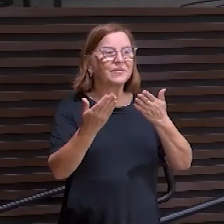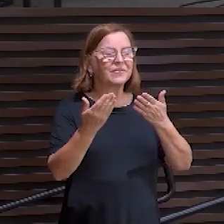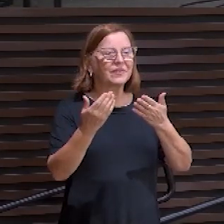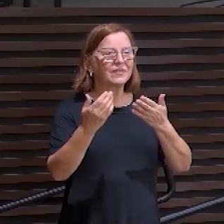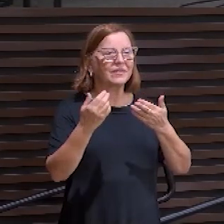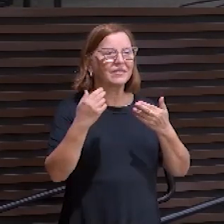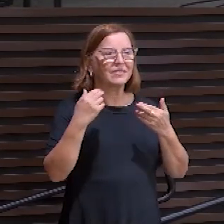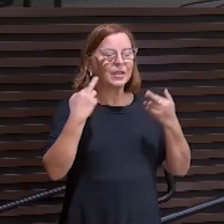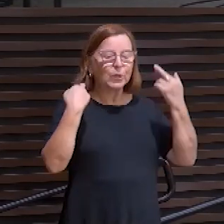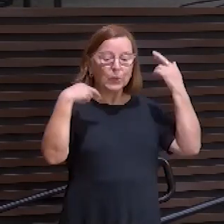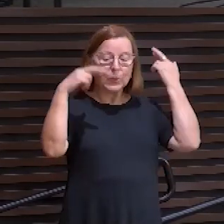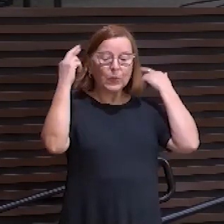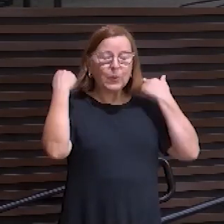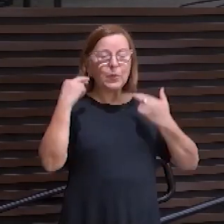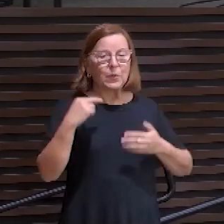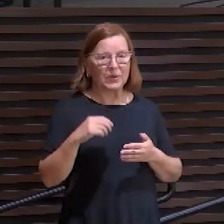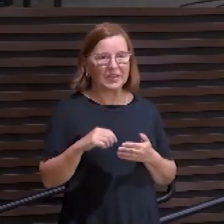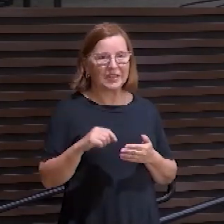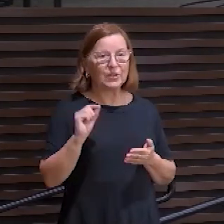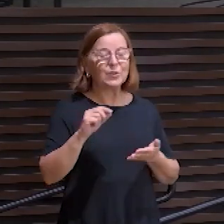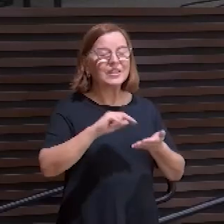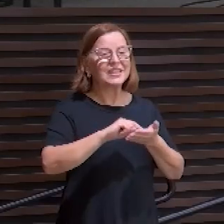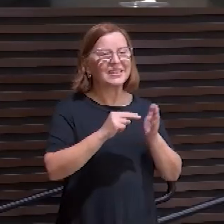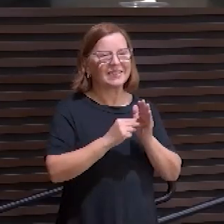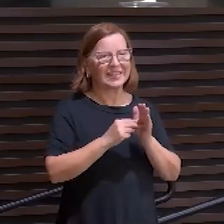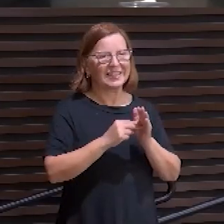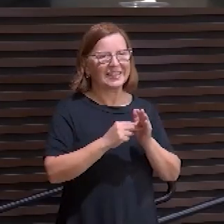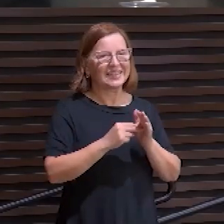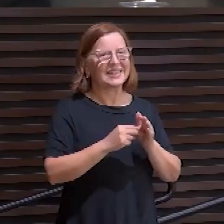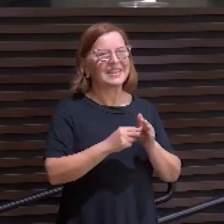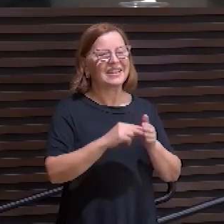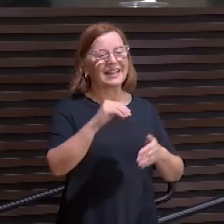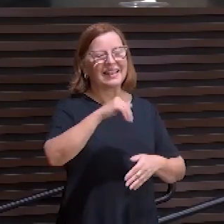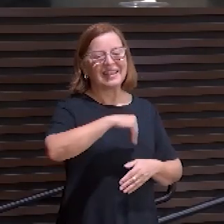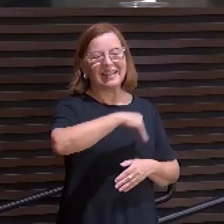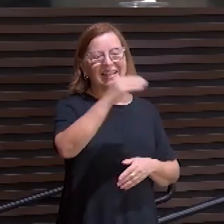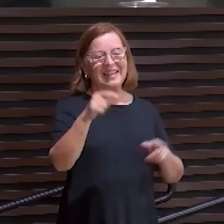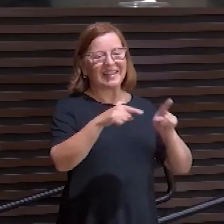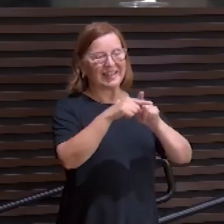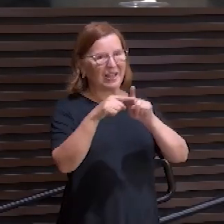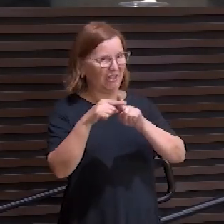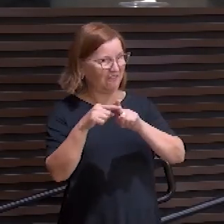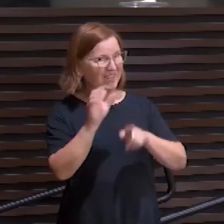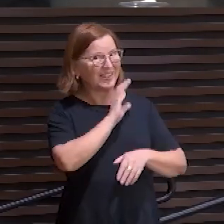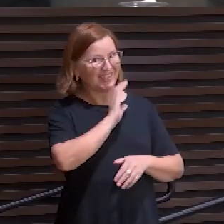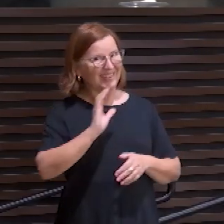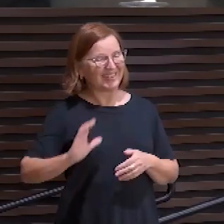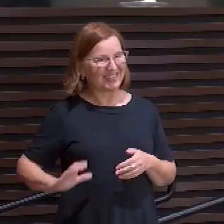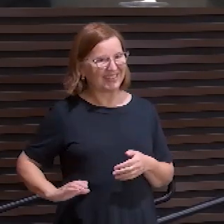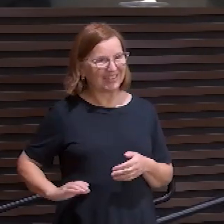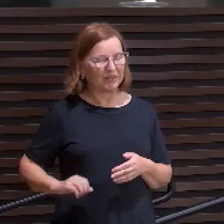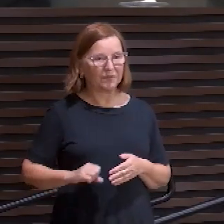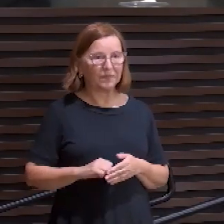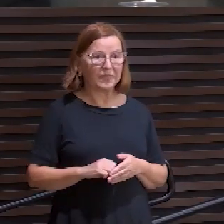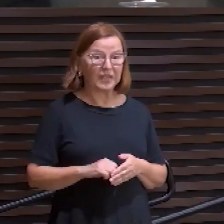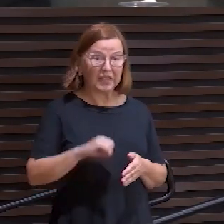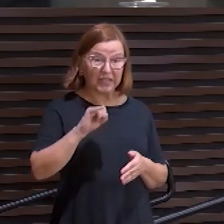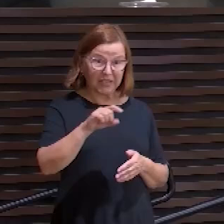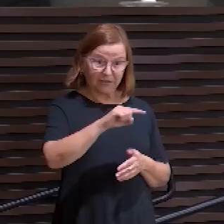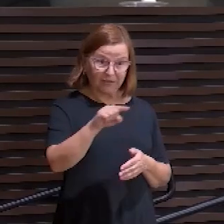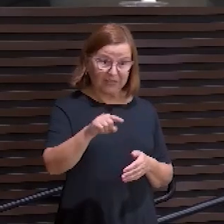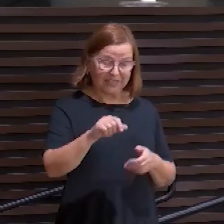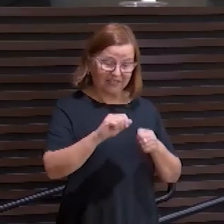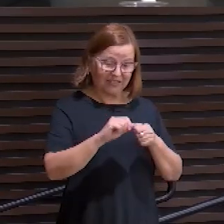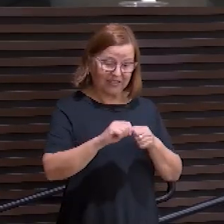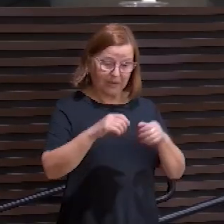Para onde é que essa oferta estava apontando? Para o Calvário, para Cristo. Se procederes